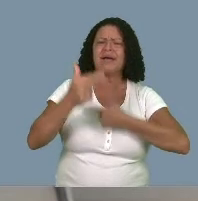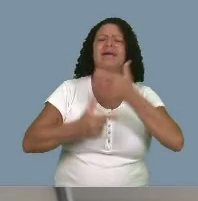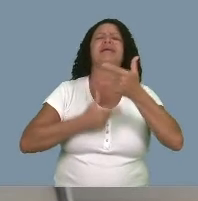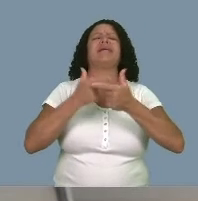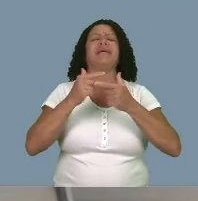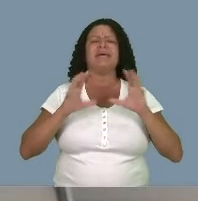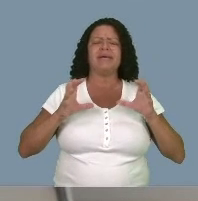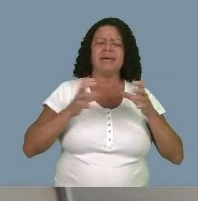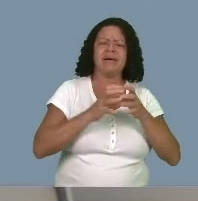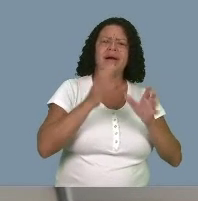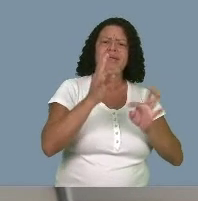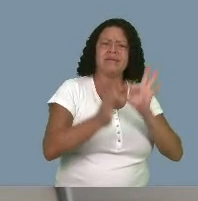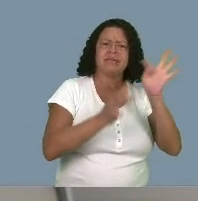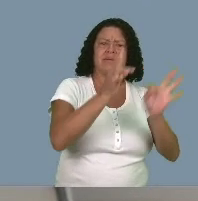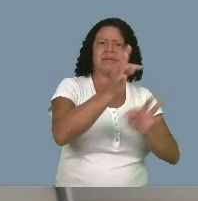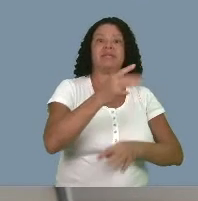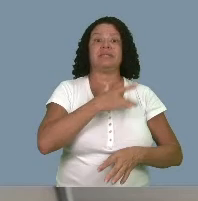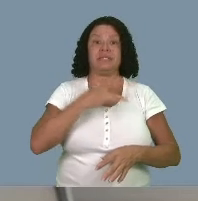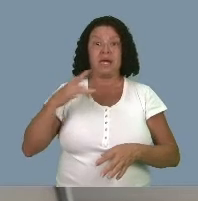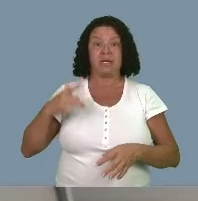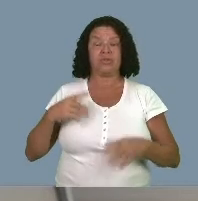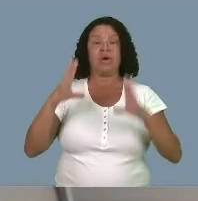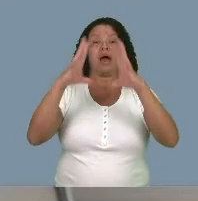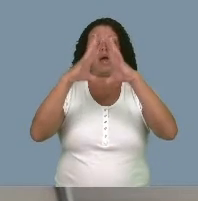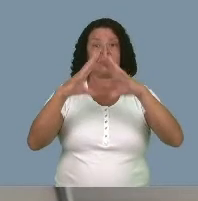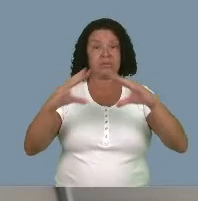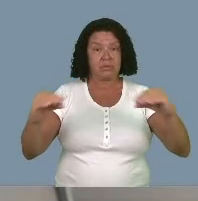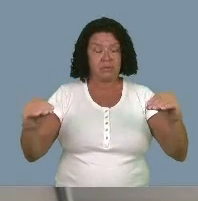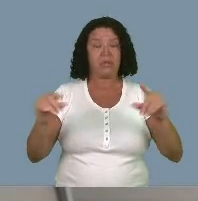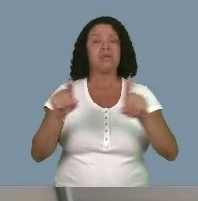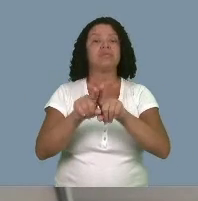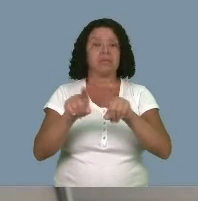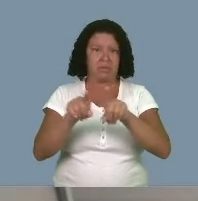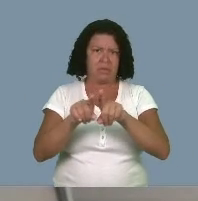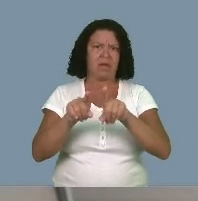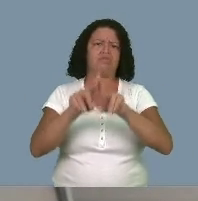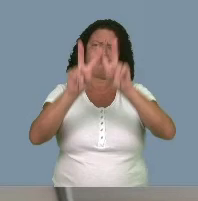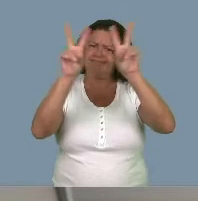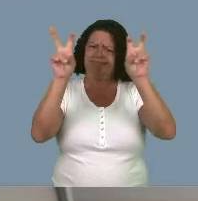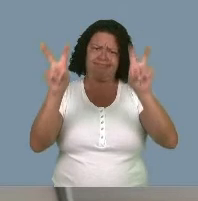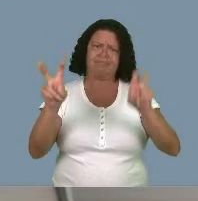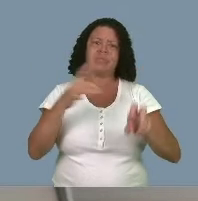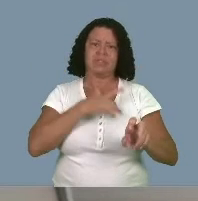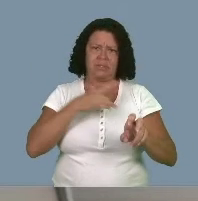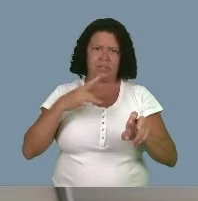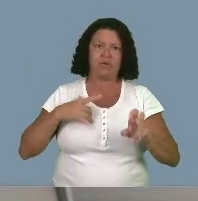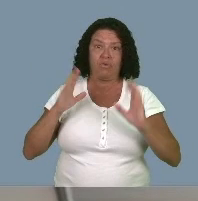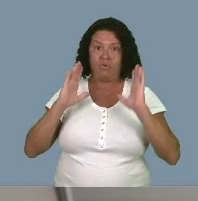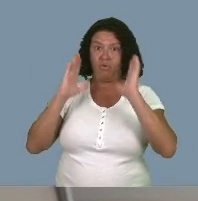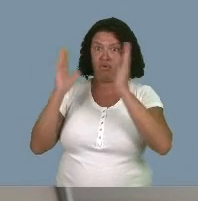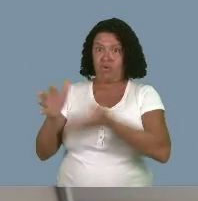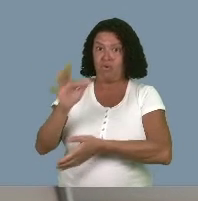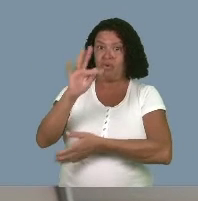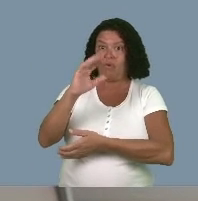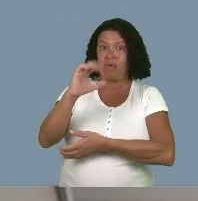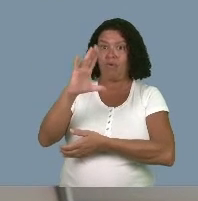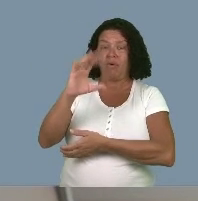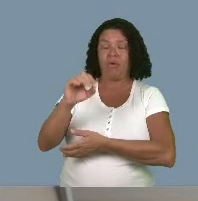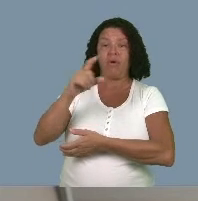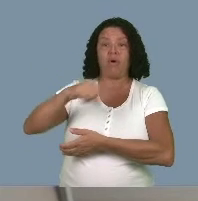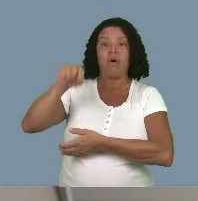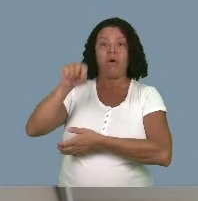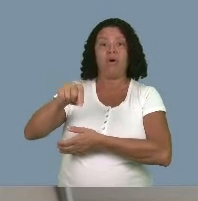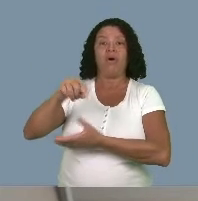ao tratamento de saúde, à cura, né, normalmente relacionado às questões de saúde. Então, um espírito tão